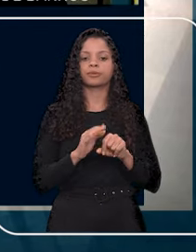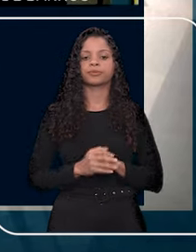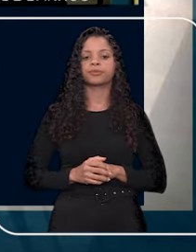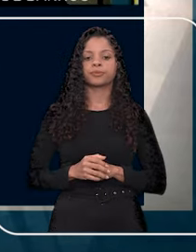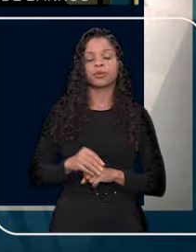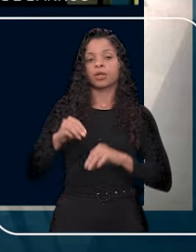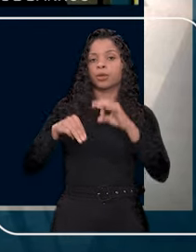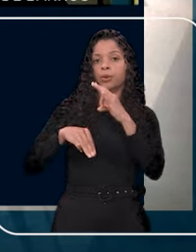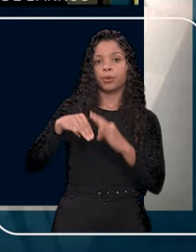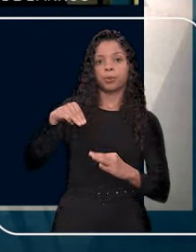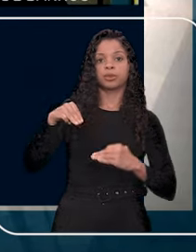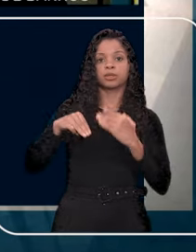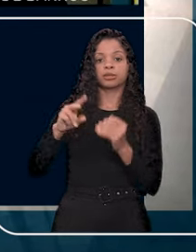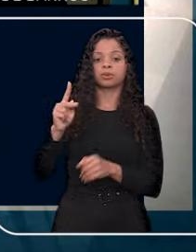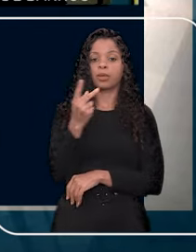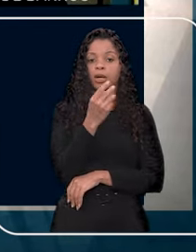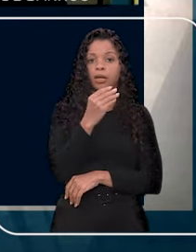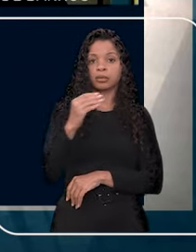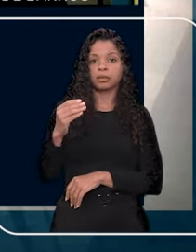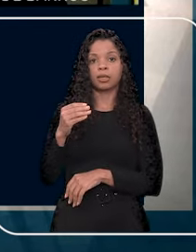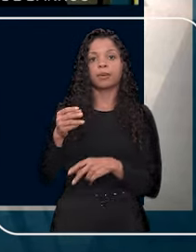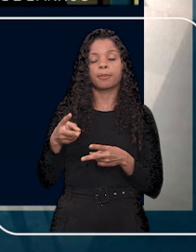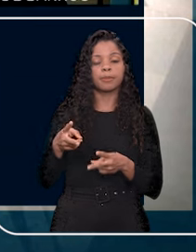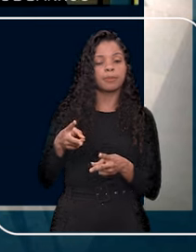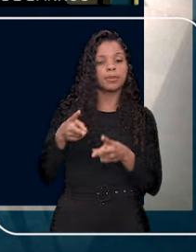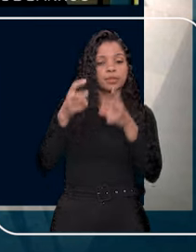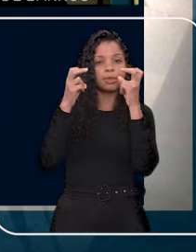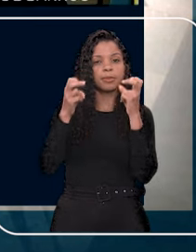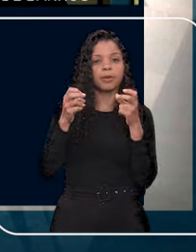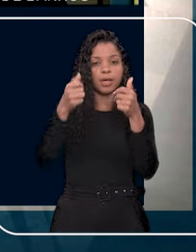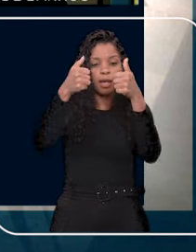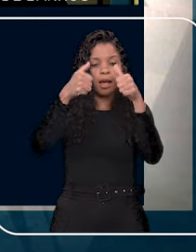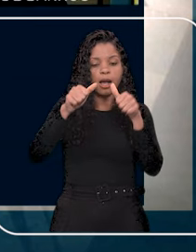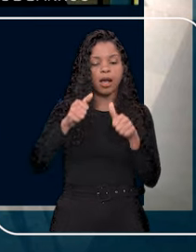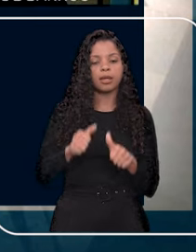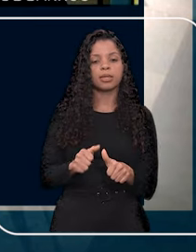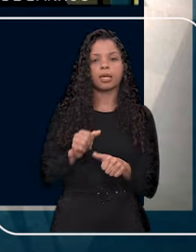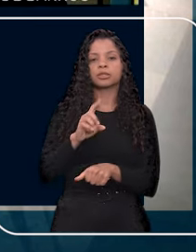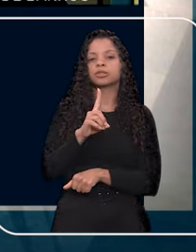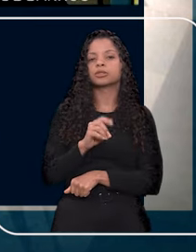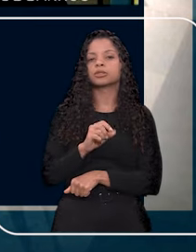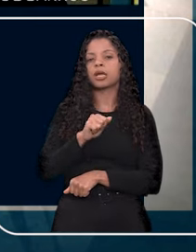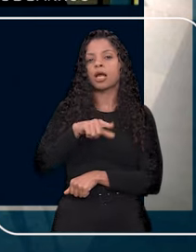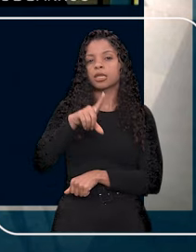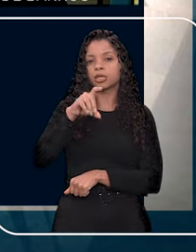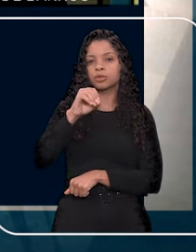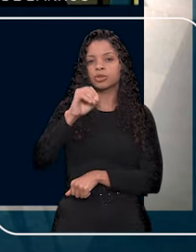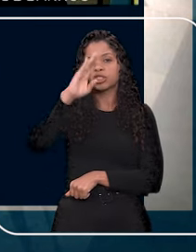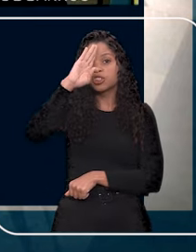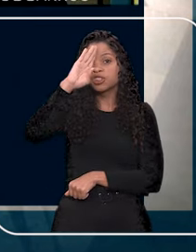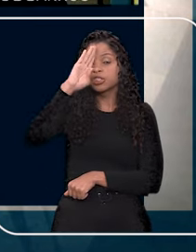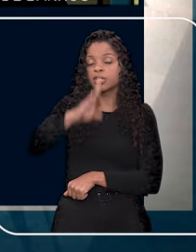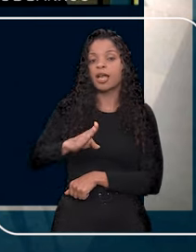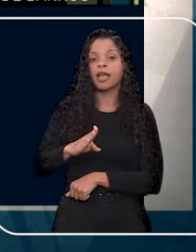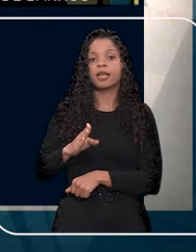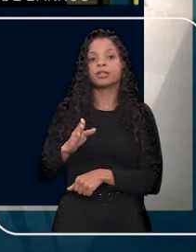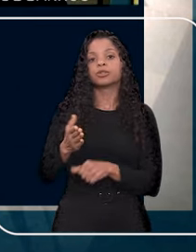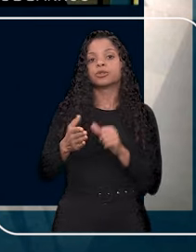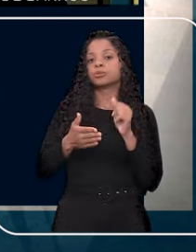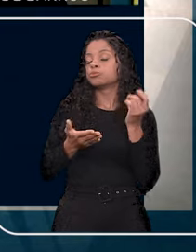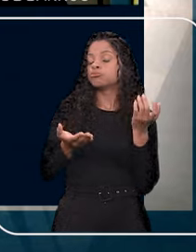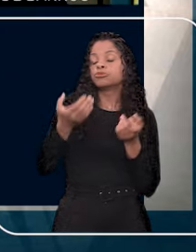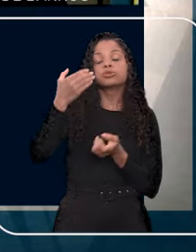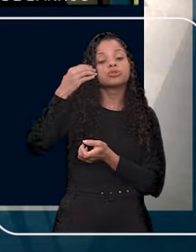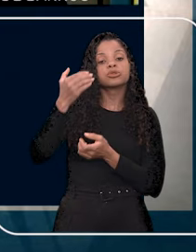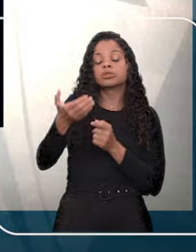relator do abes Corpus Joel Ilan paciornik observou que a análise dos dados ocorreu em consulta direta ao celular sem uso